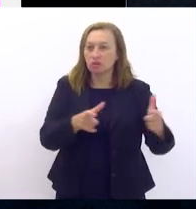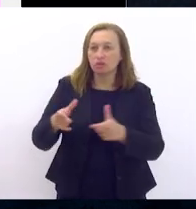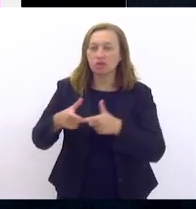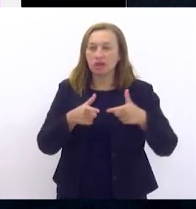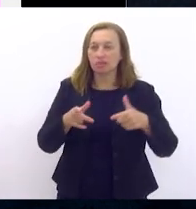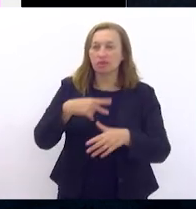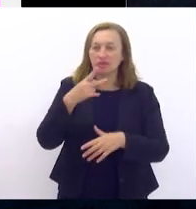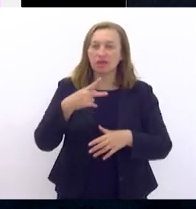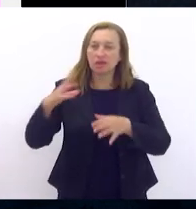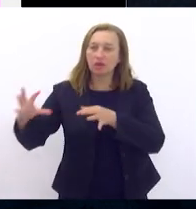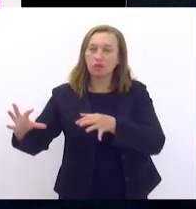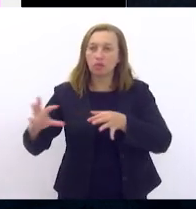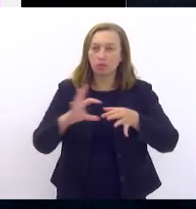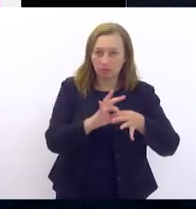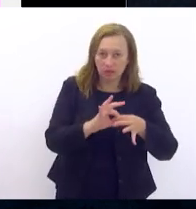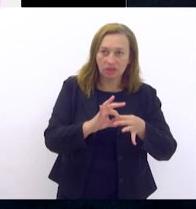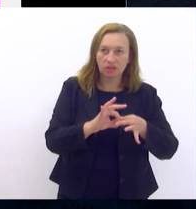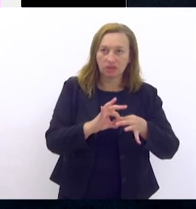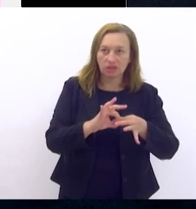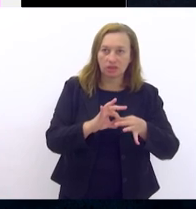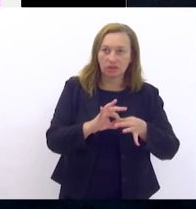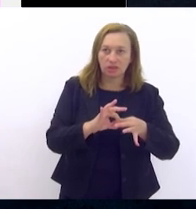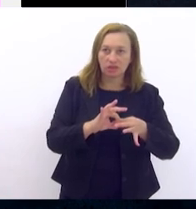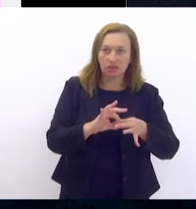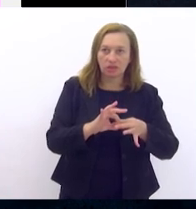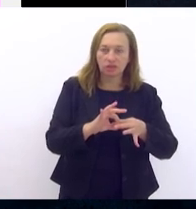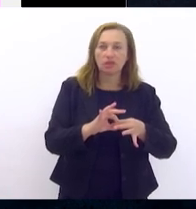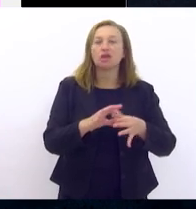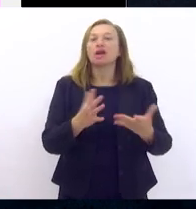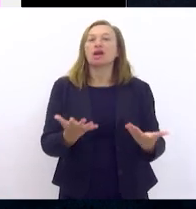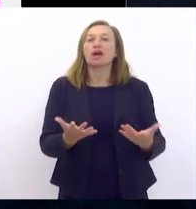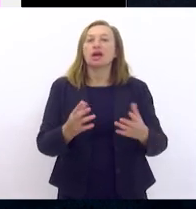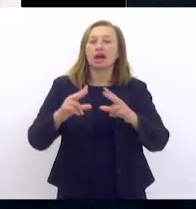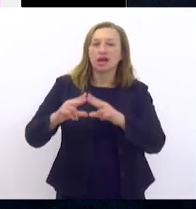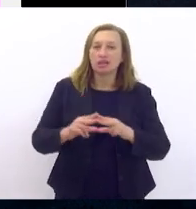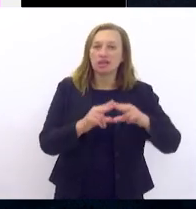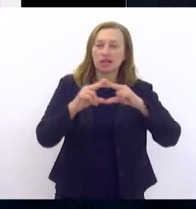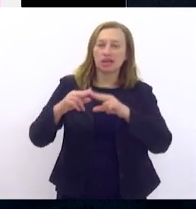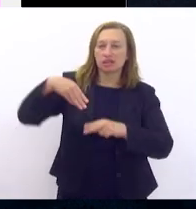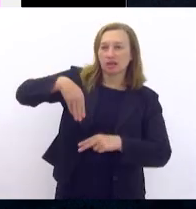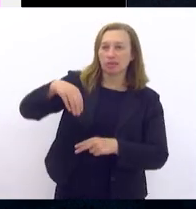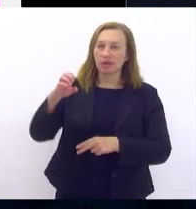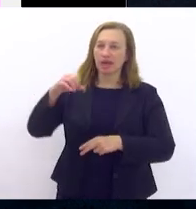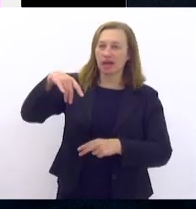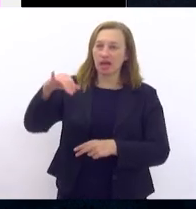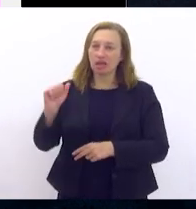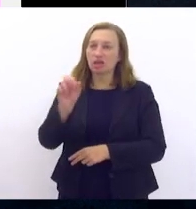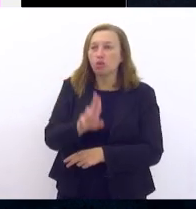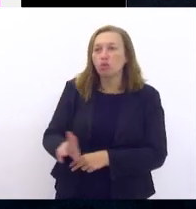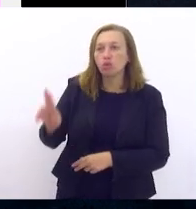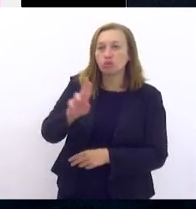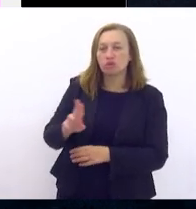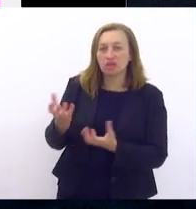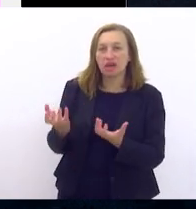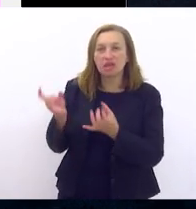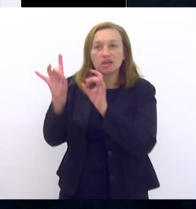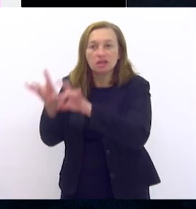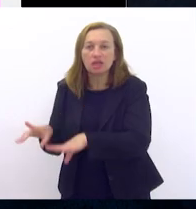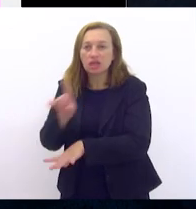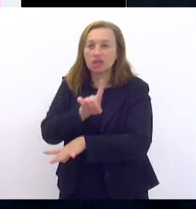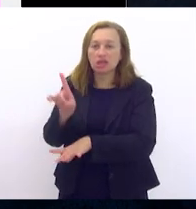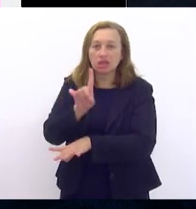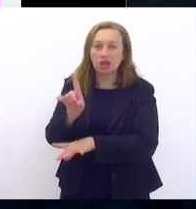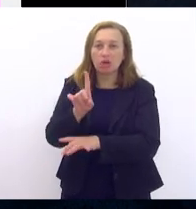ela é complementar complementar a reciclagem mecânica que significa utilizar resíduos que não são reciclados